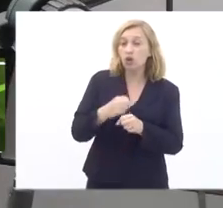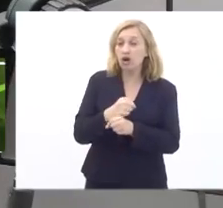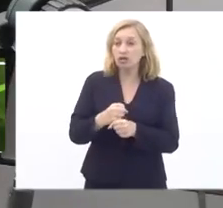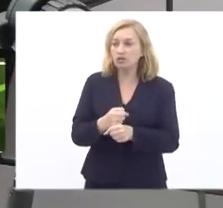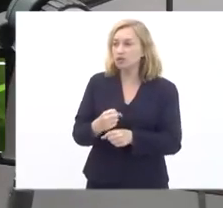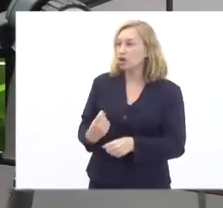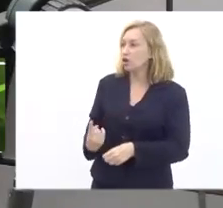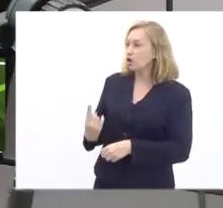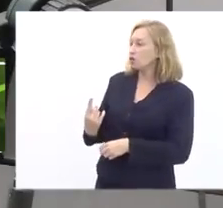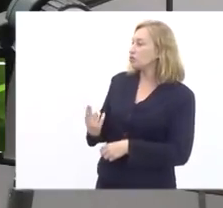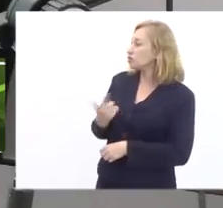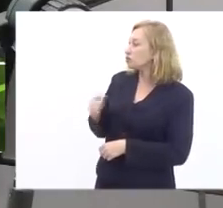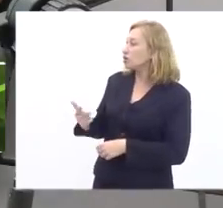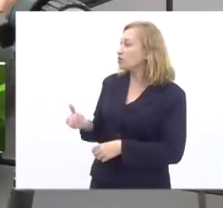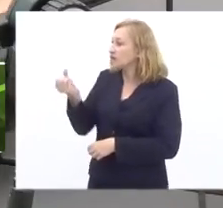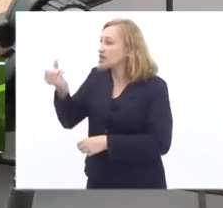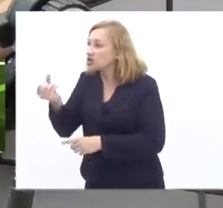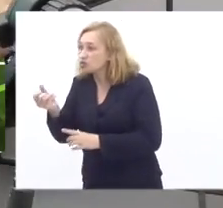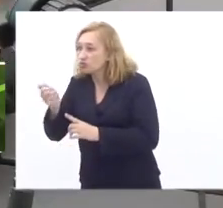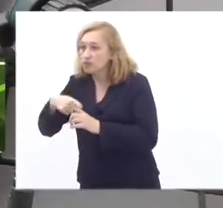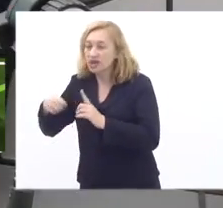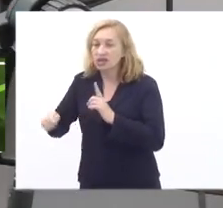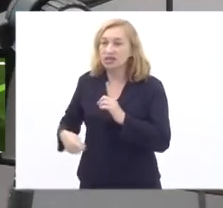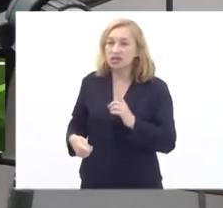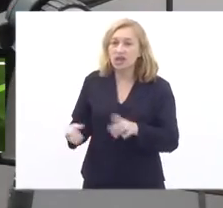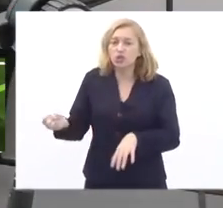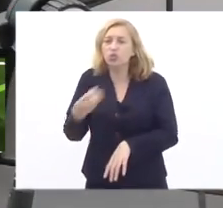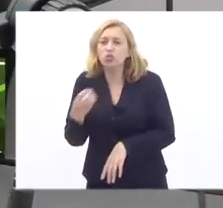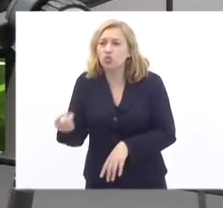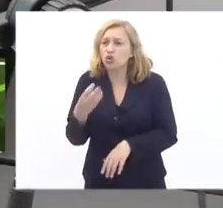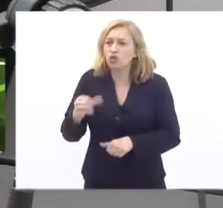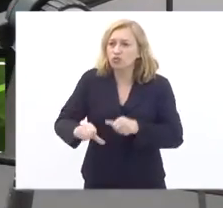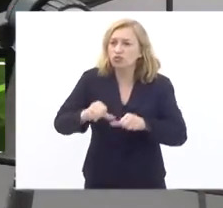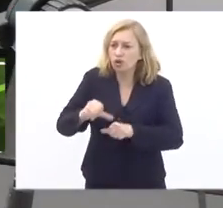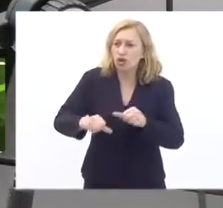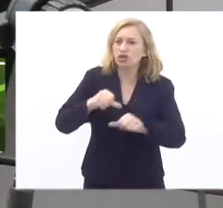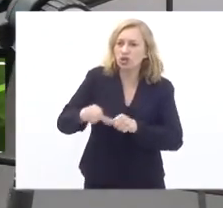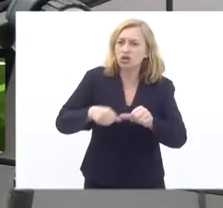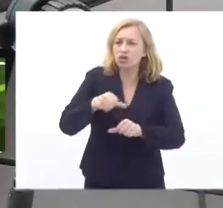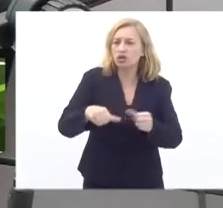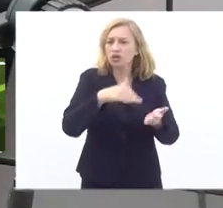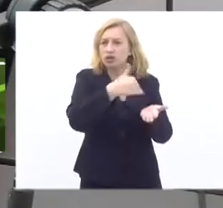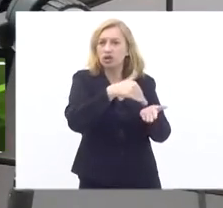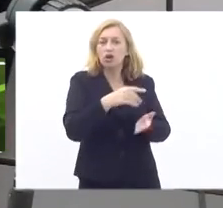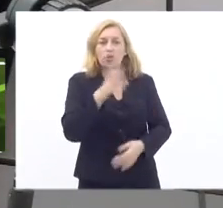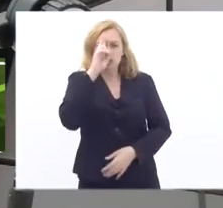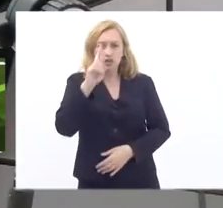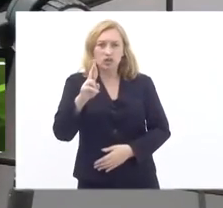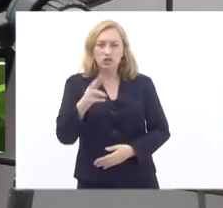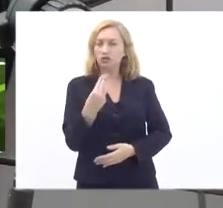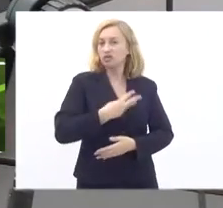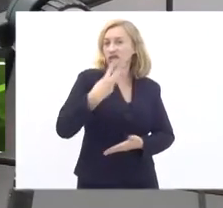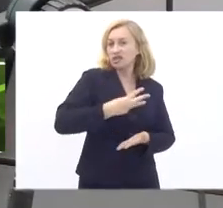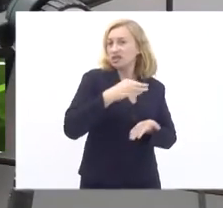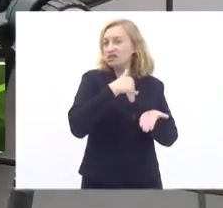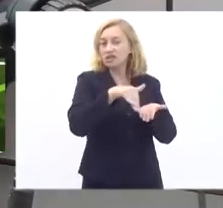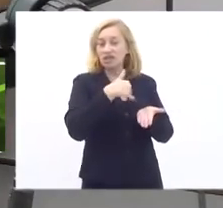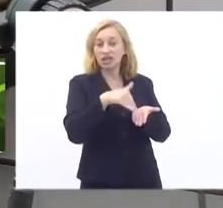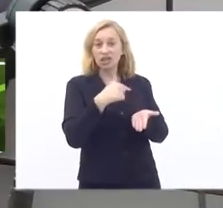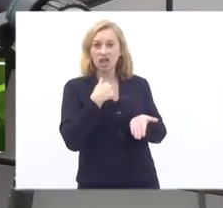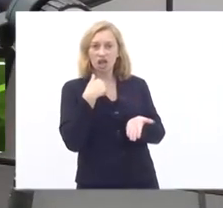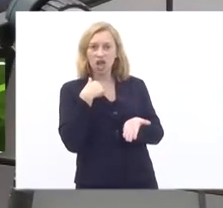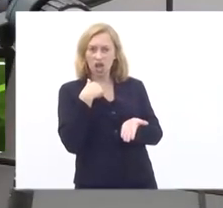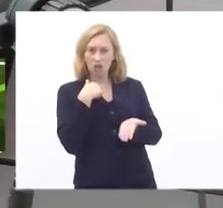não tem uns 6 meses. E é verdade, porque o senhor é o terceiro secretário, se eu não errei em